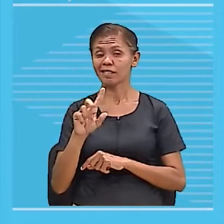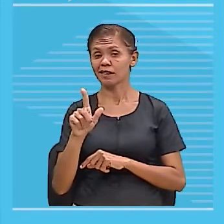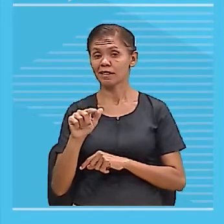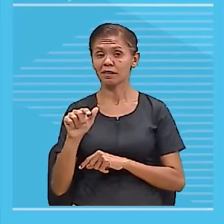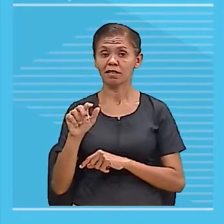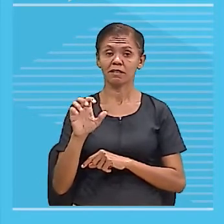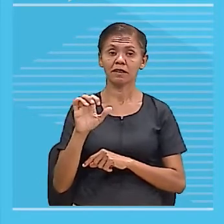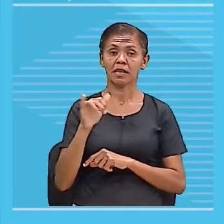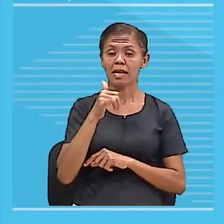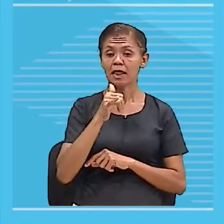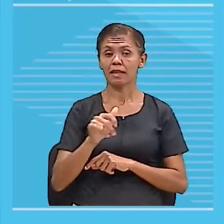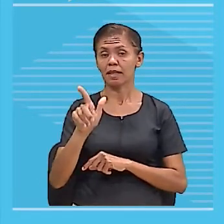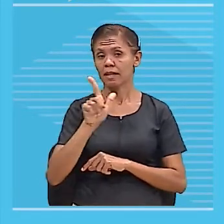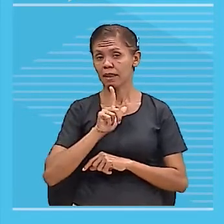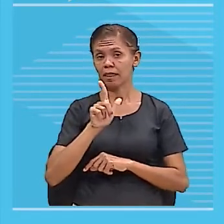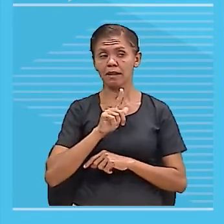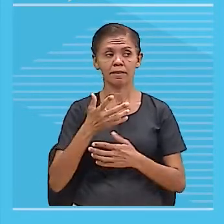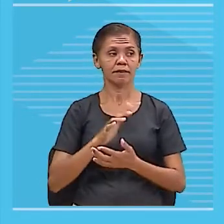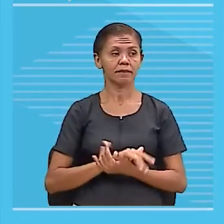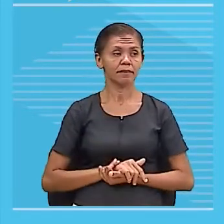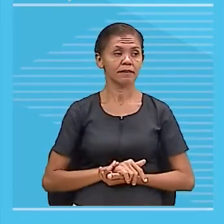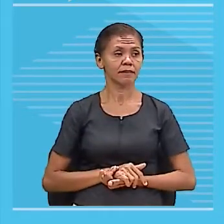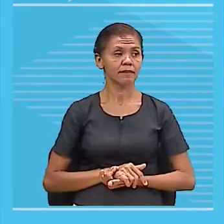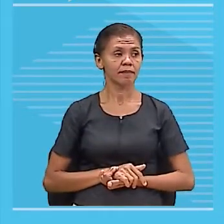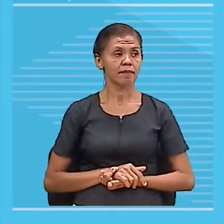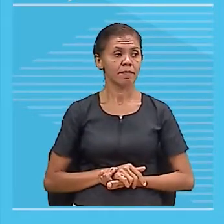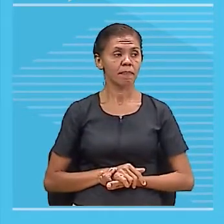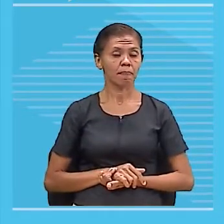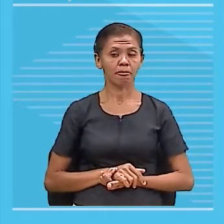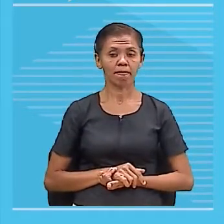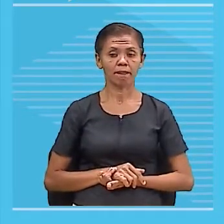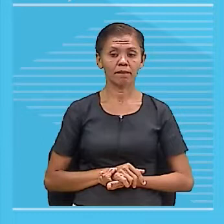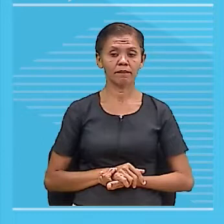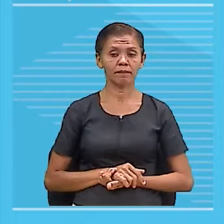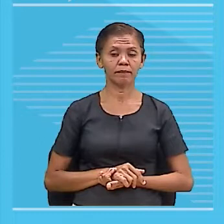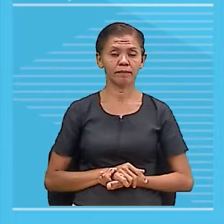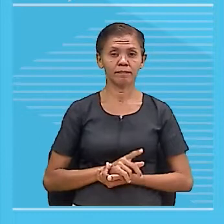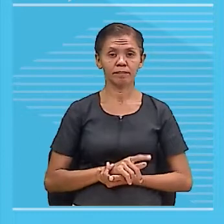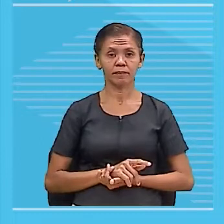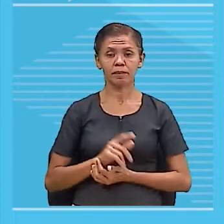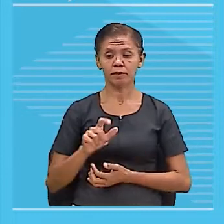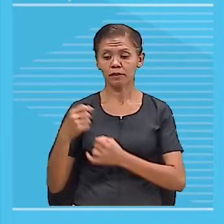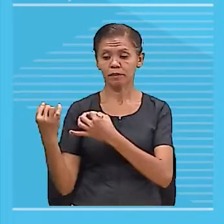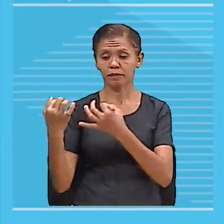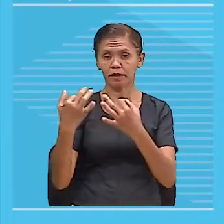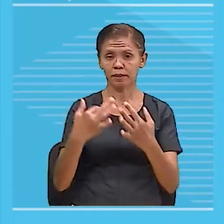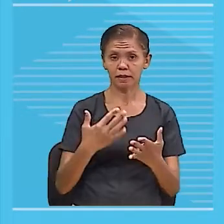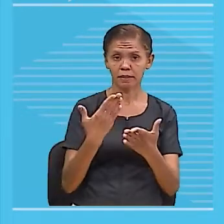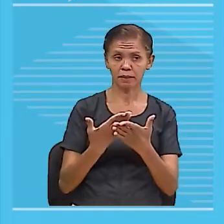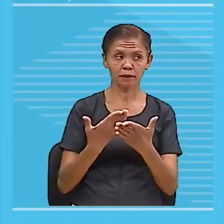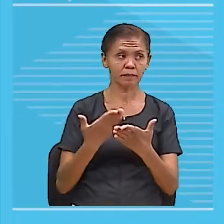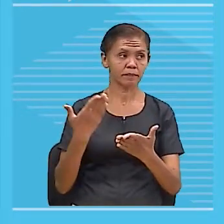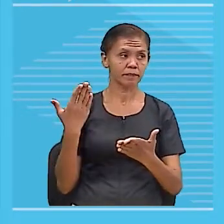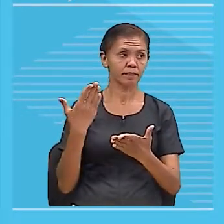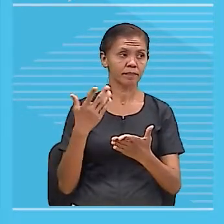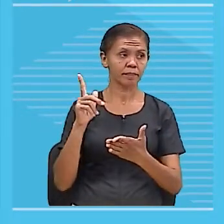suporta. Então, a rigidez dielétrica, como a gente já falou na aula passada, ela